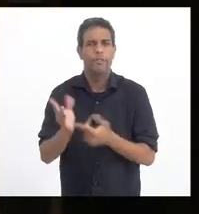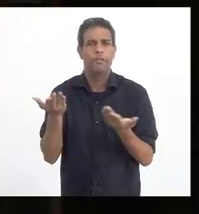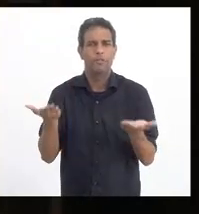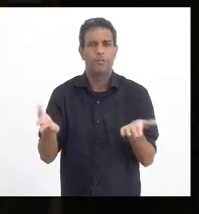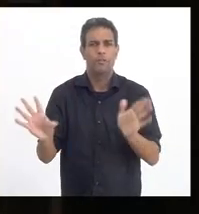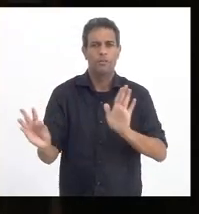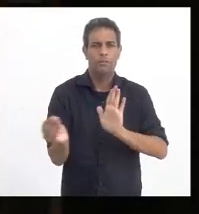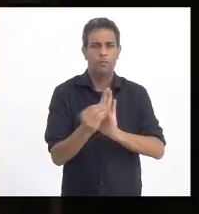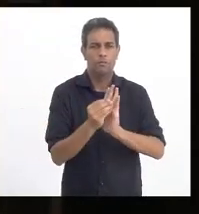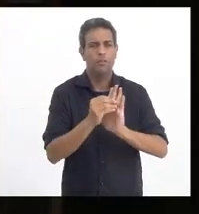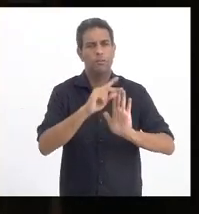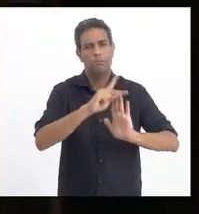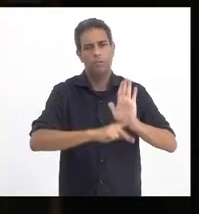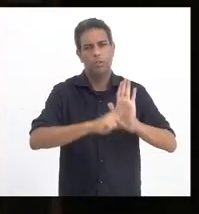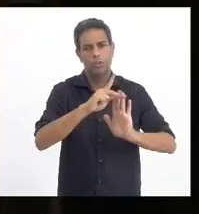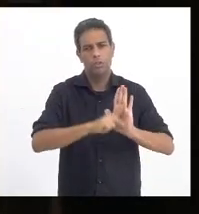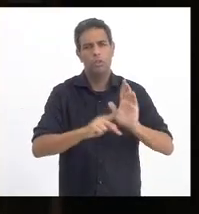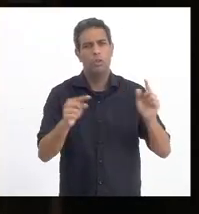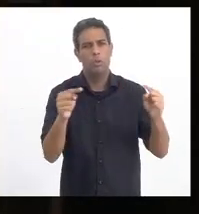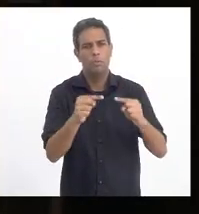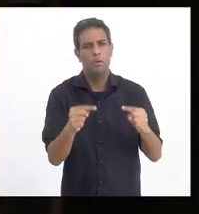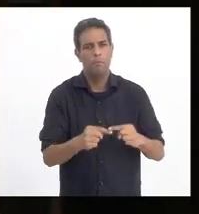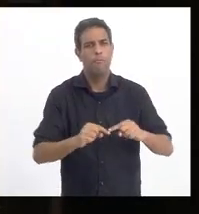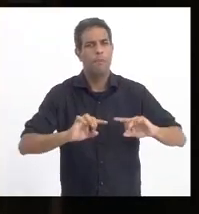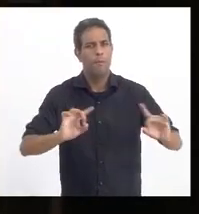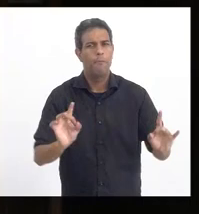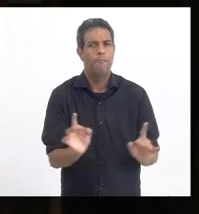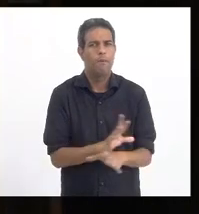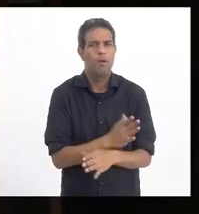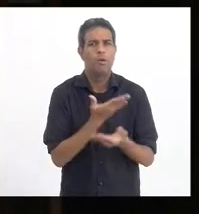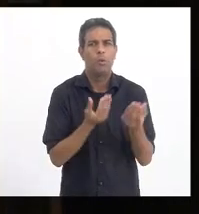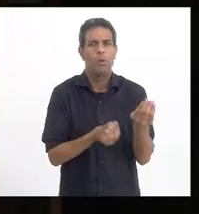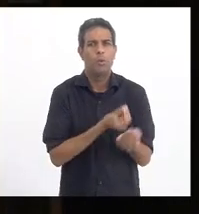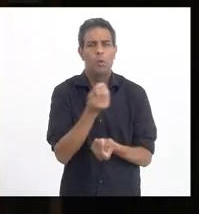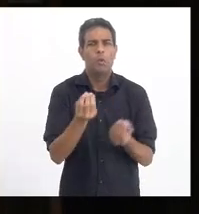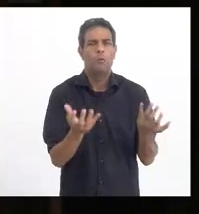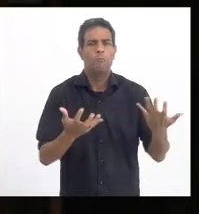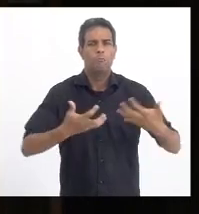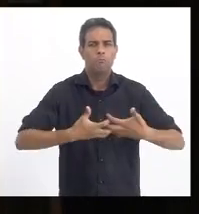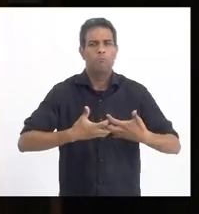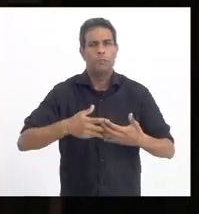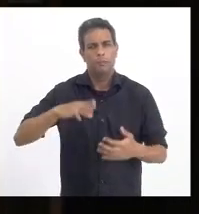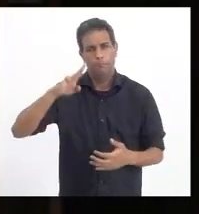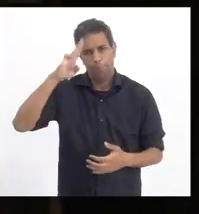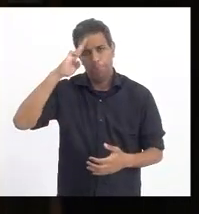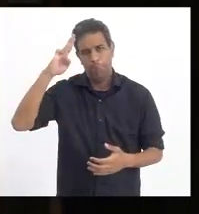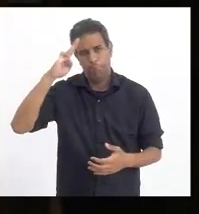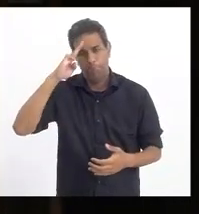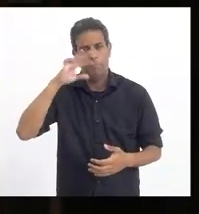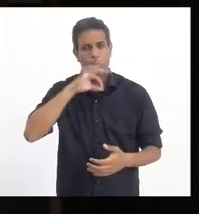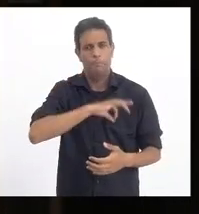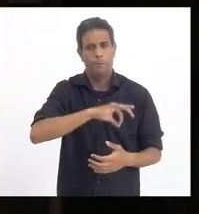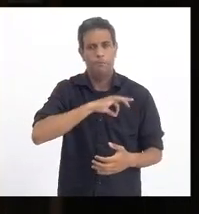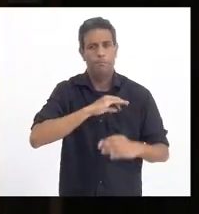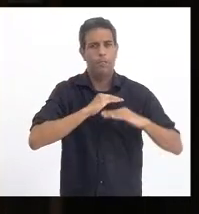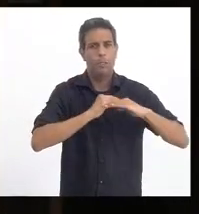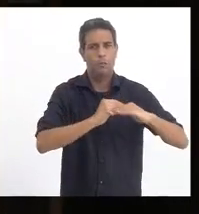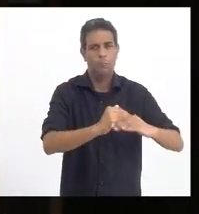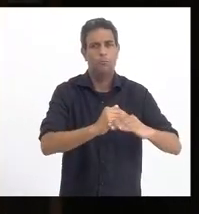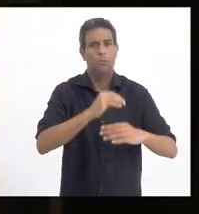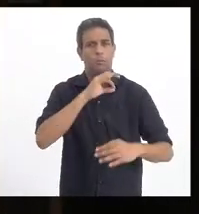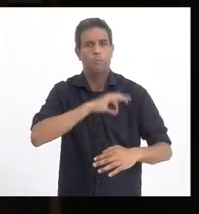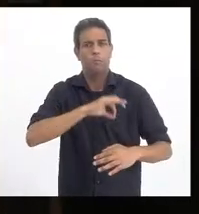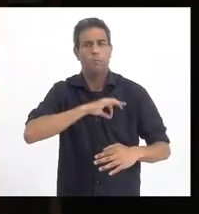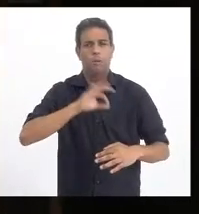propusemos no projeto de lei para que acabasse diversos entendimentos que haviam se militar tem direito à remuneração integral ou a